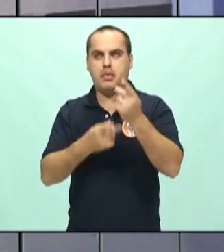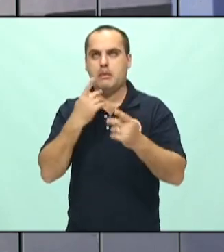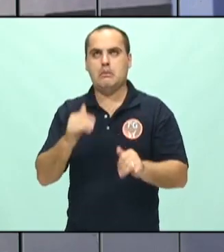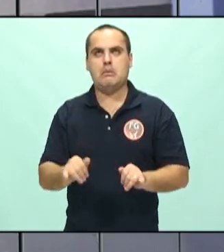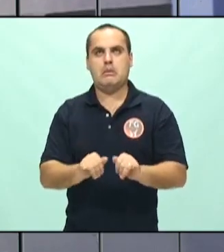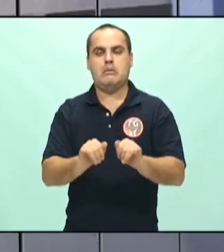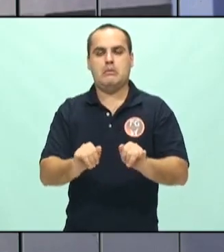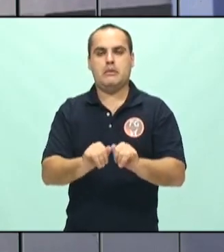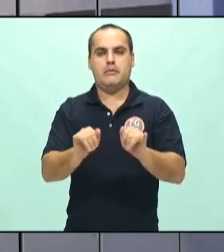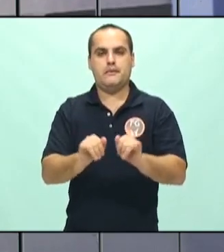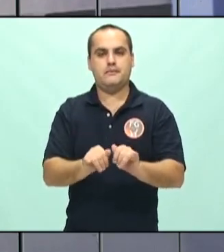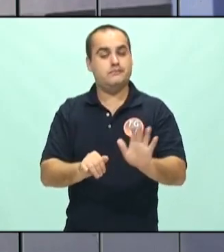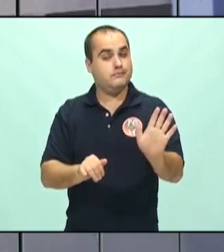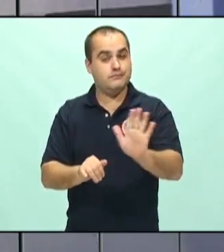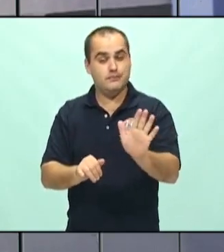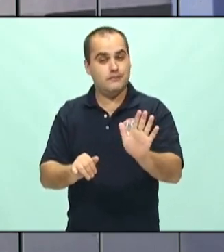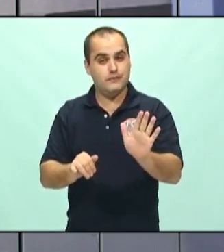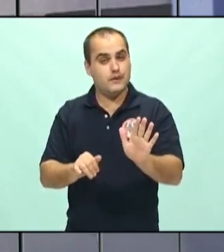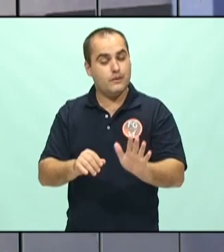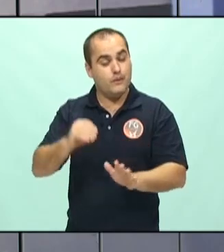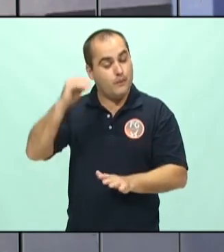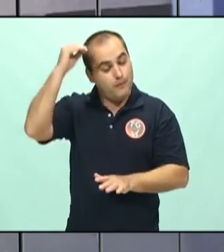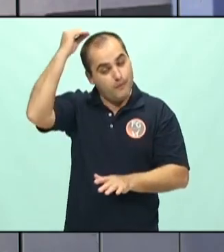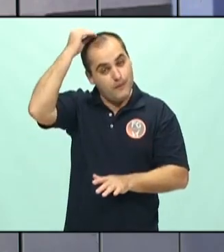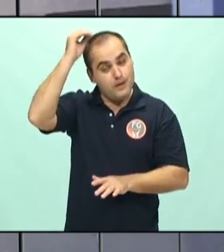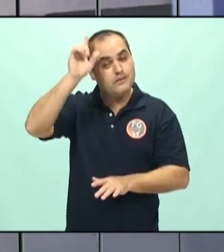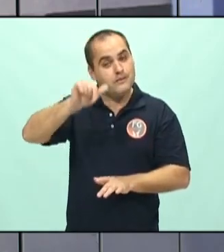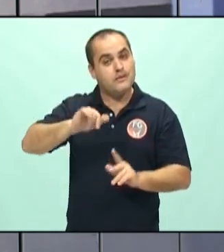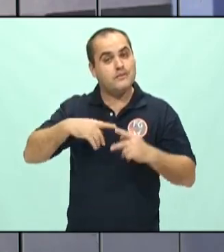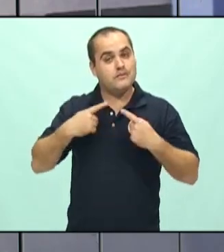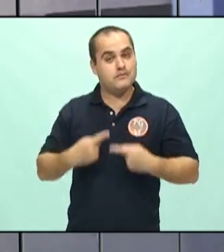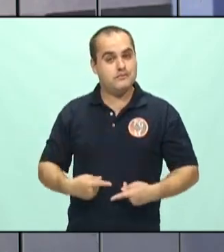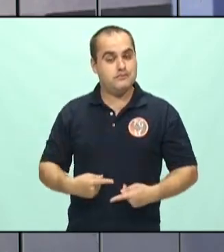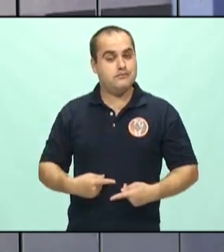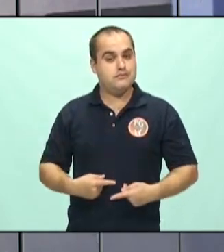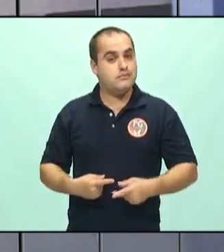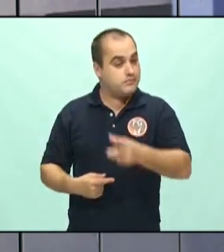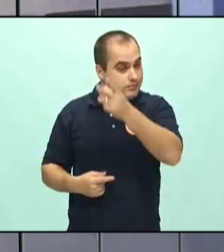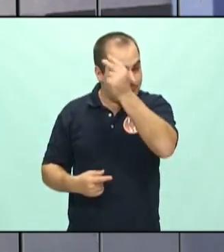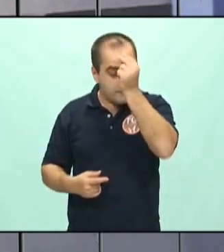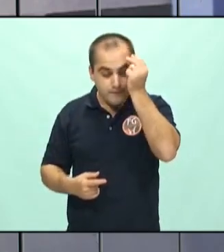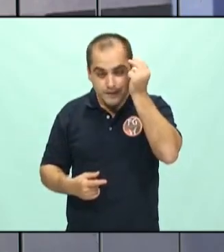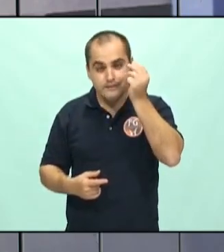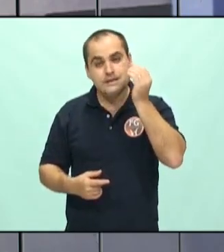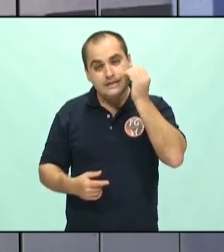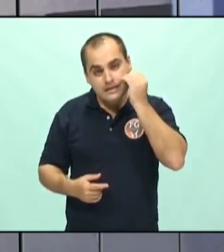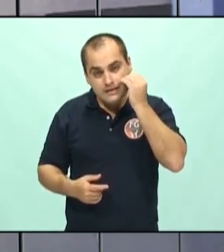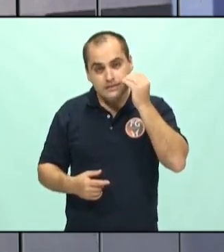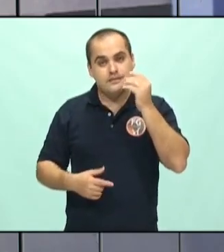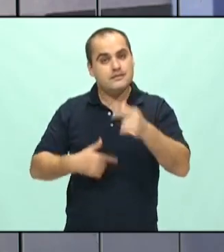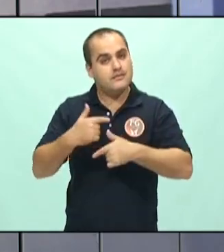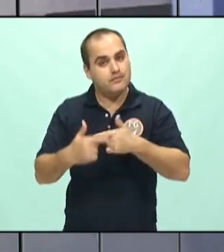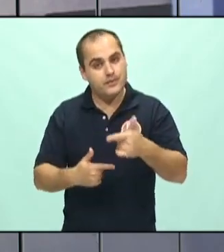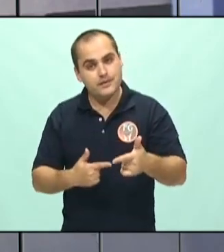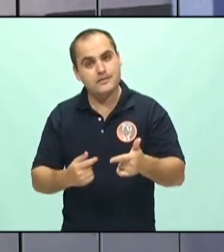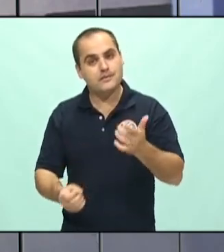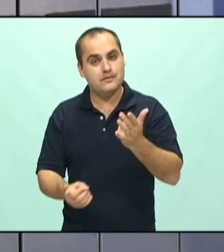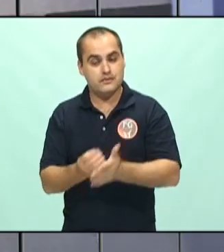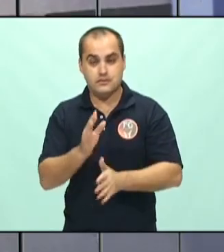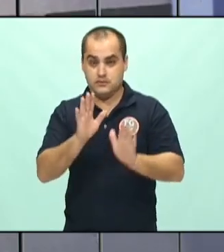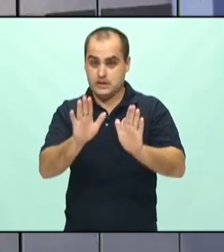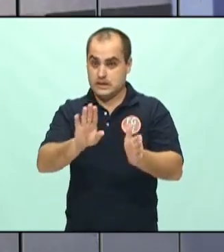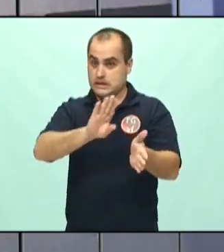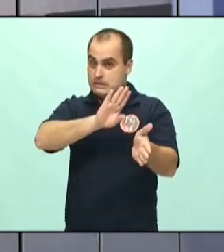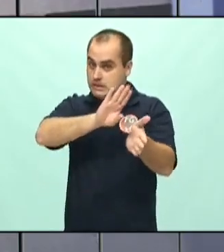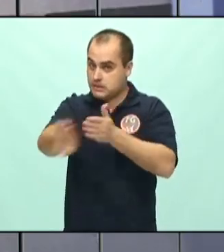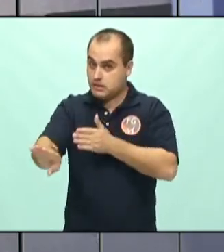o culpado é um ser humano né o prefeito está fazendo o trabalho tá de né porque se tirar os ônibus vai